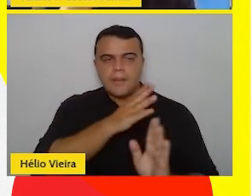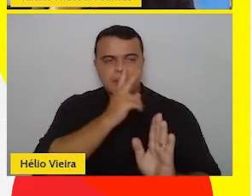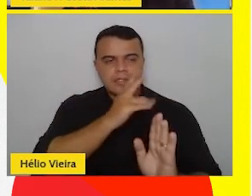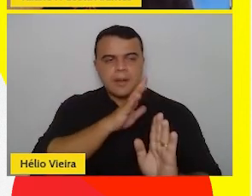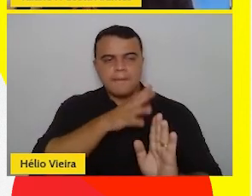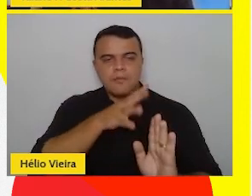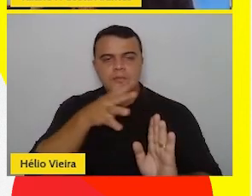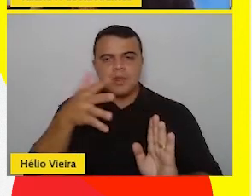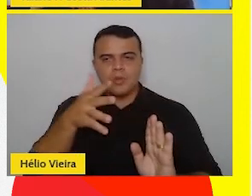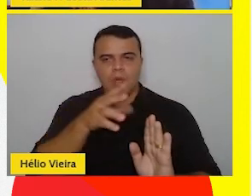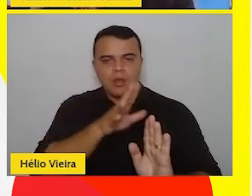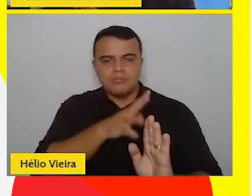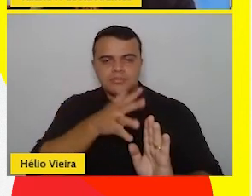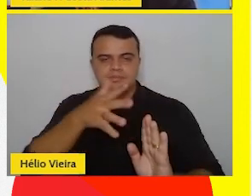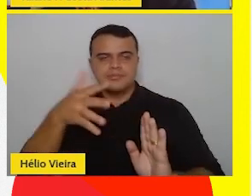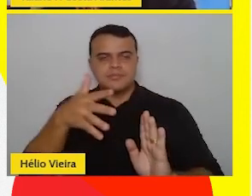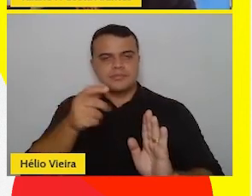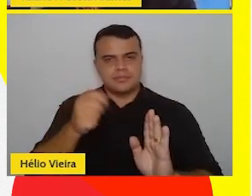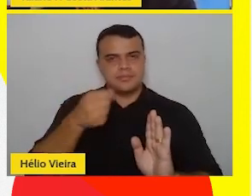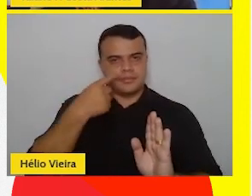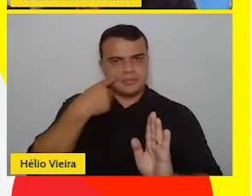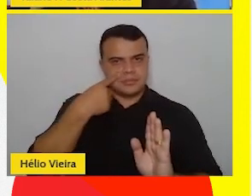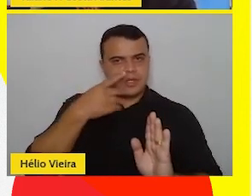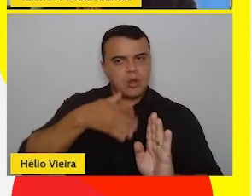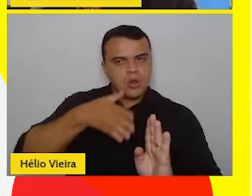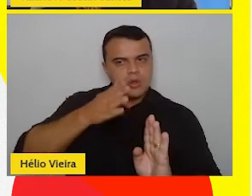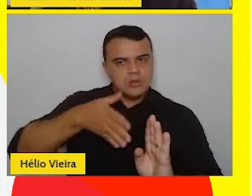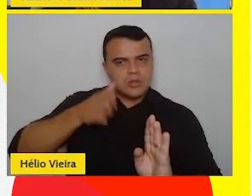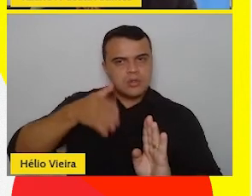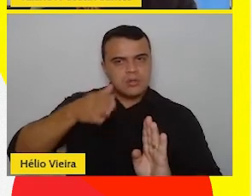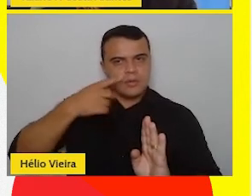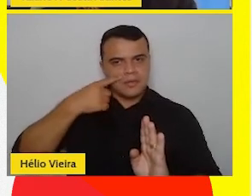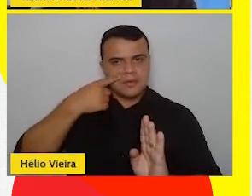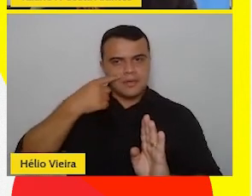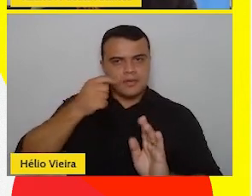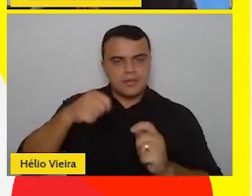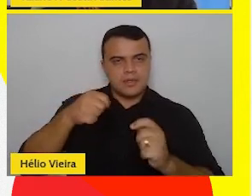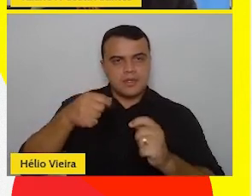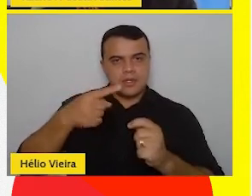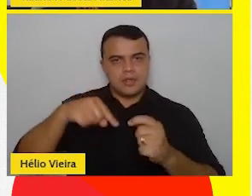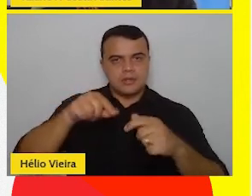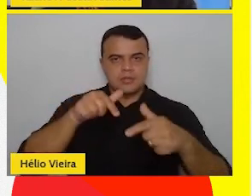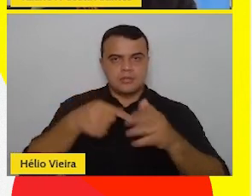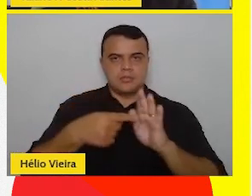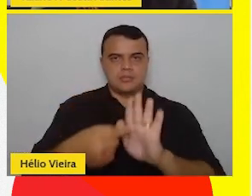né, as linhas paralelas, horizontais, trazendo movimento para o trabalho.